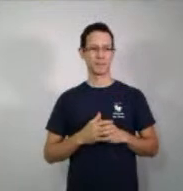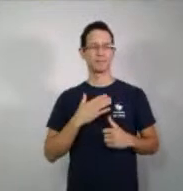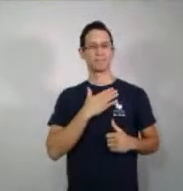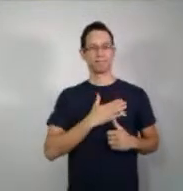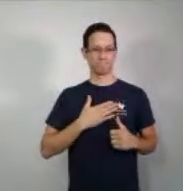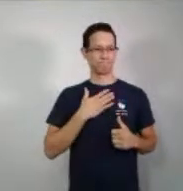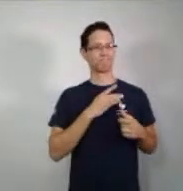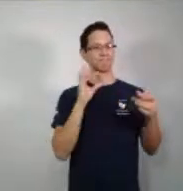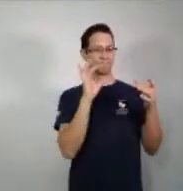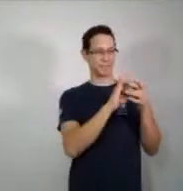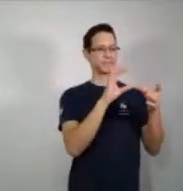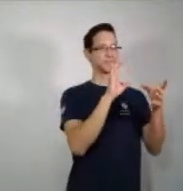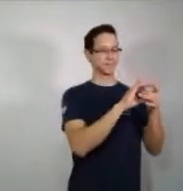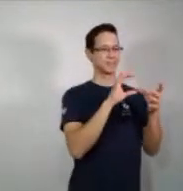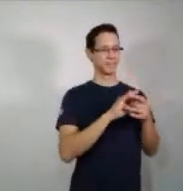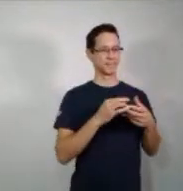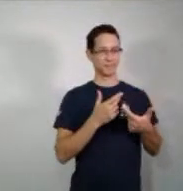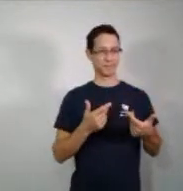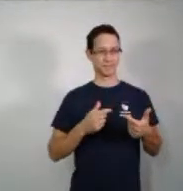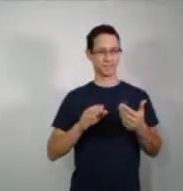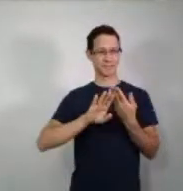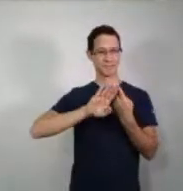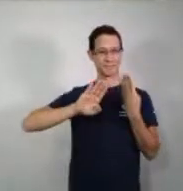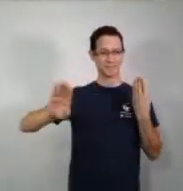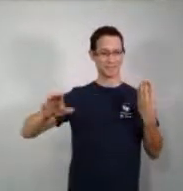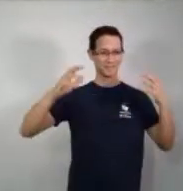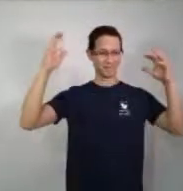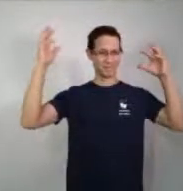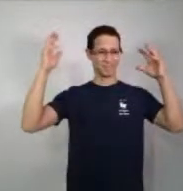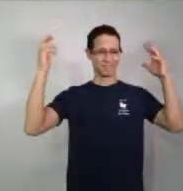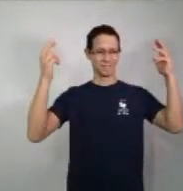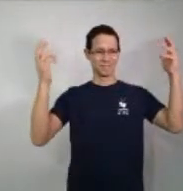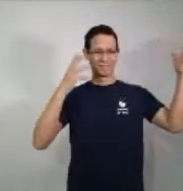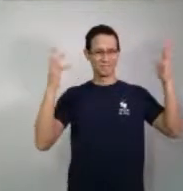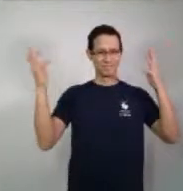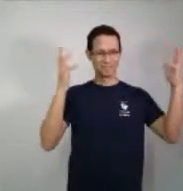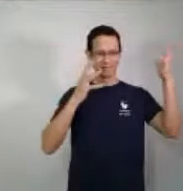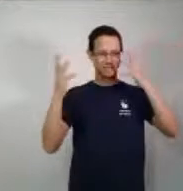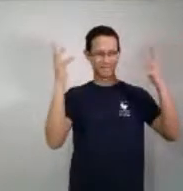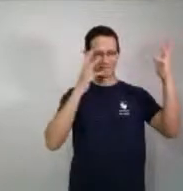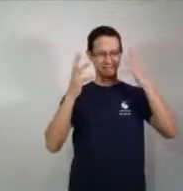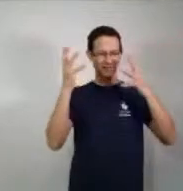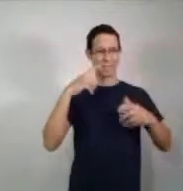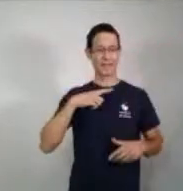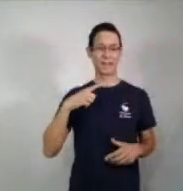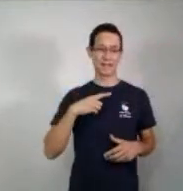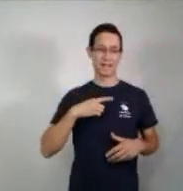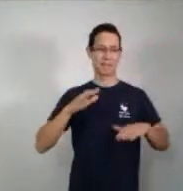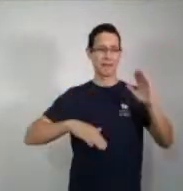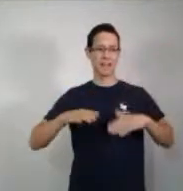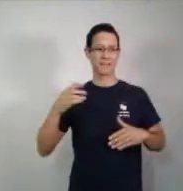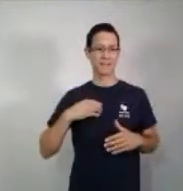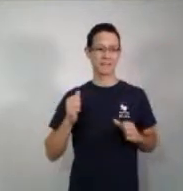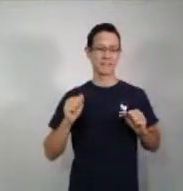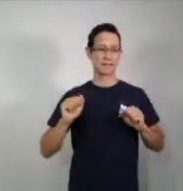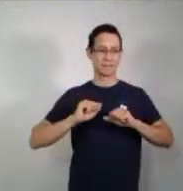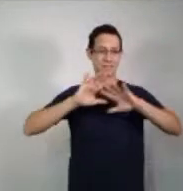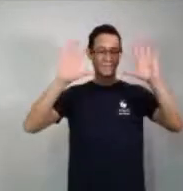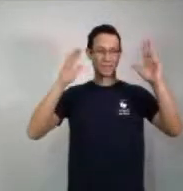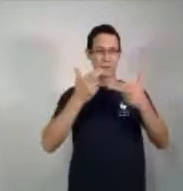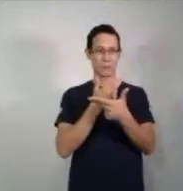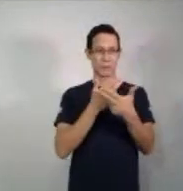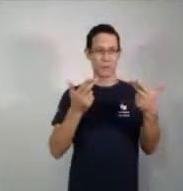assim que nessa quarentena e debaixo de tanto chumbo grosso, a gente acaba, não sei, às vezes perdendo um pouco do brilho das coisas,